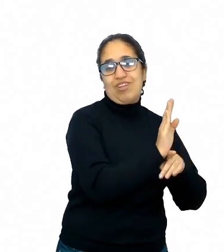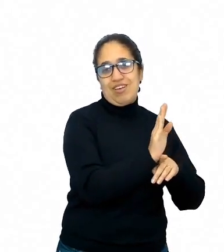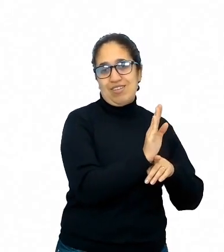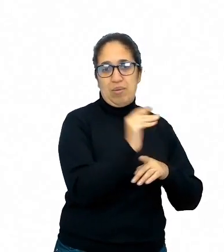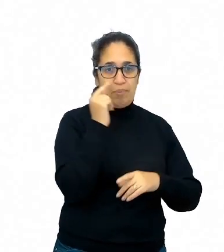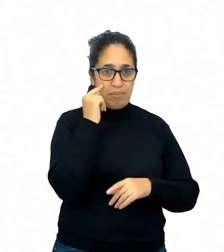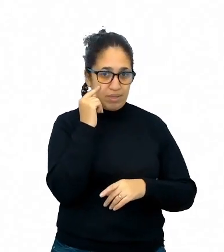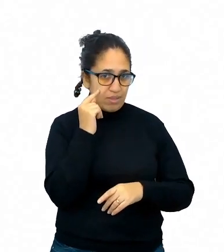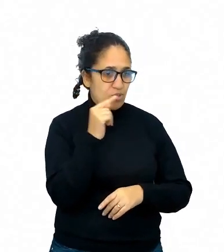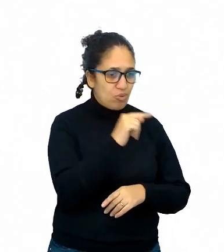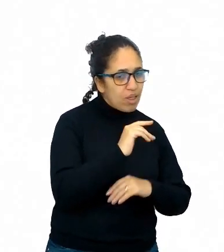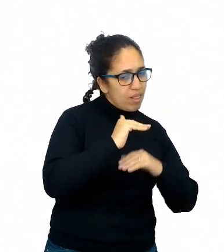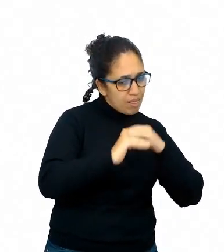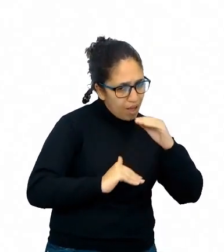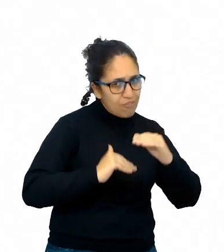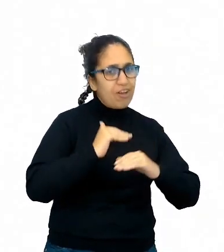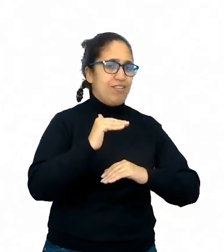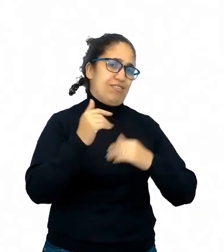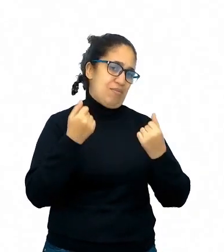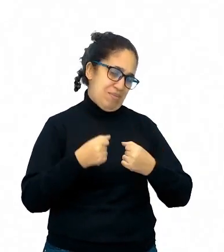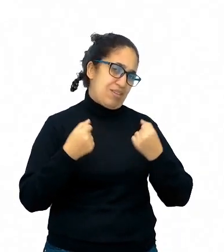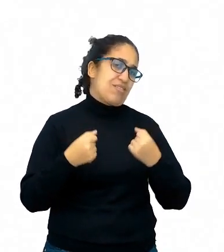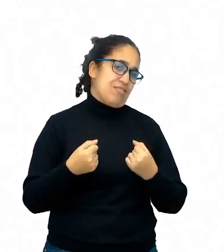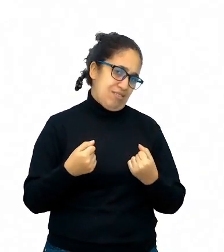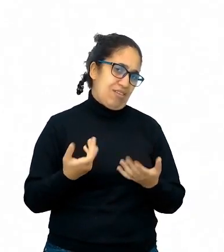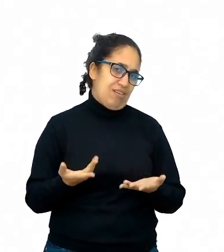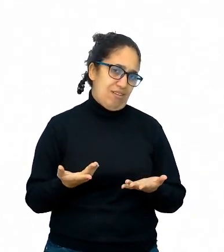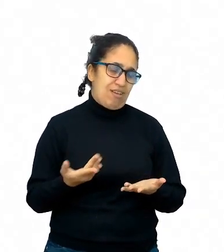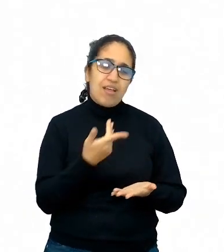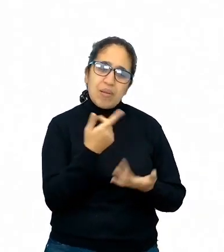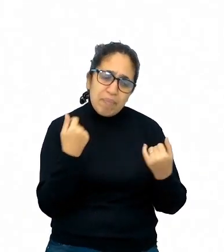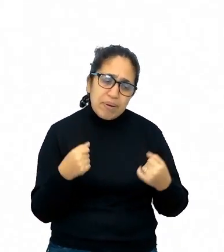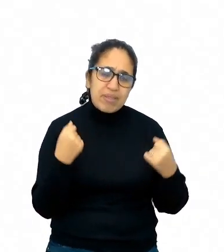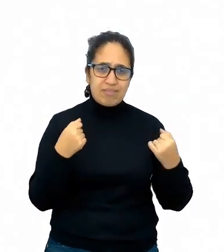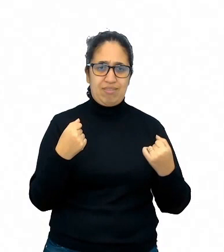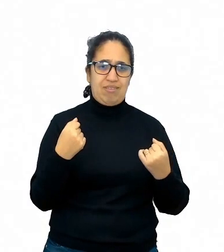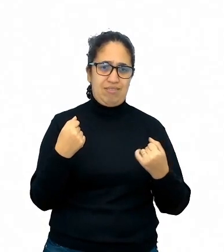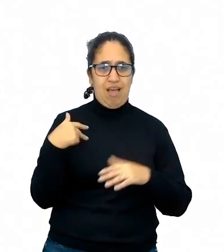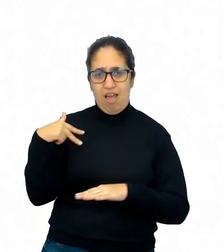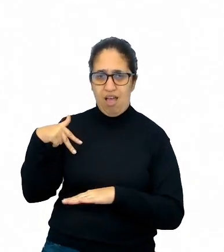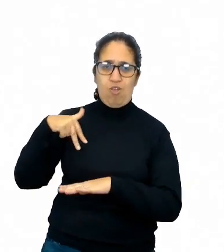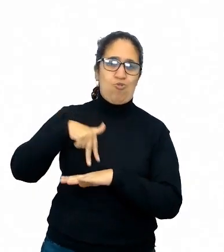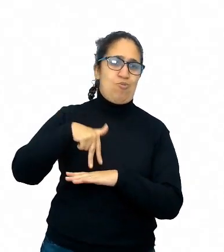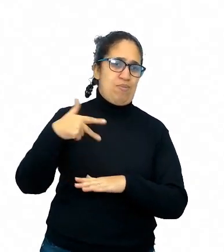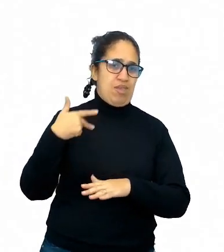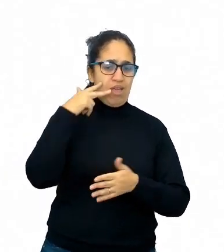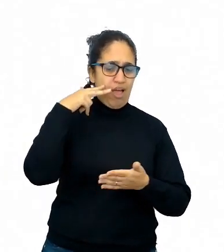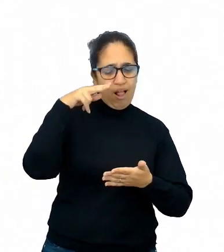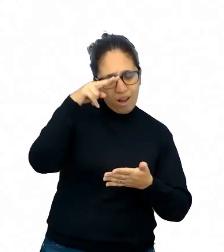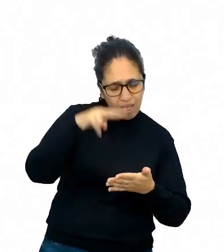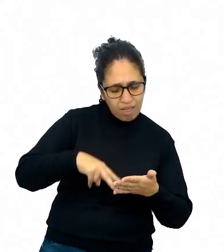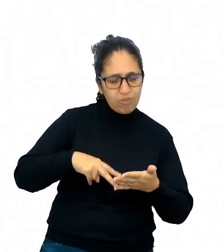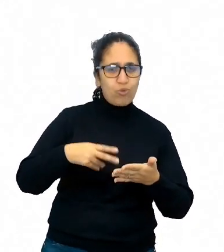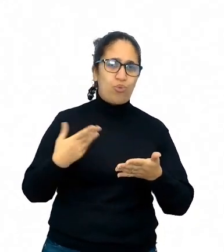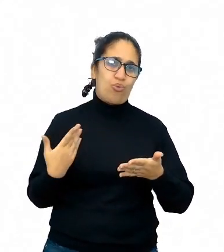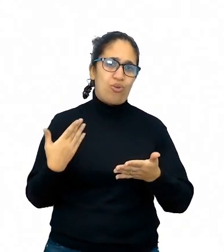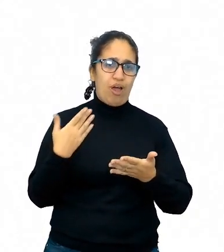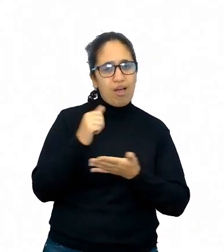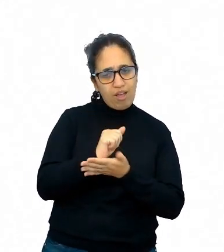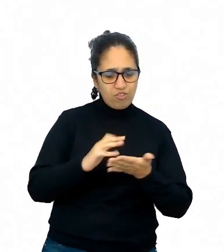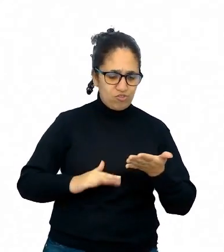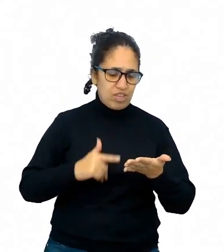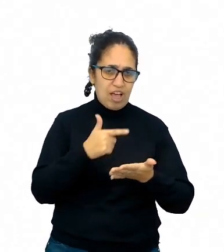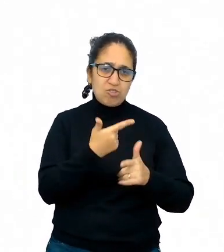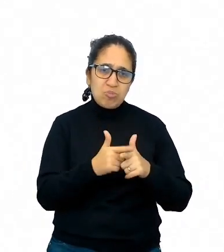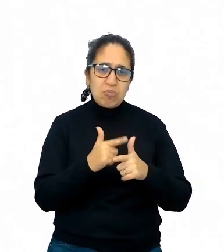estudante tem que avançar, né? Vai chegar no momento que ele tem que ter autonomia, né, da leitura, da atividade,